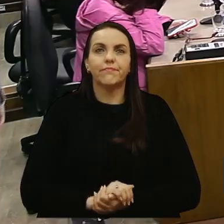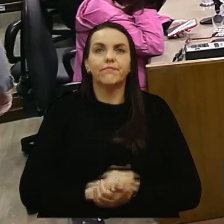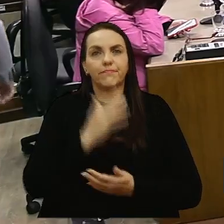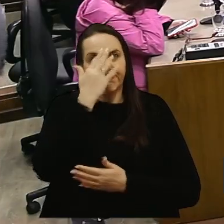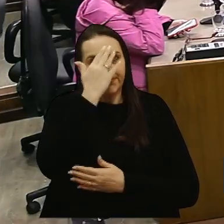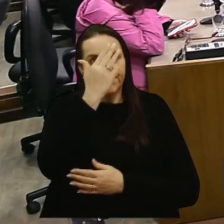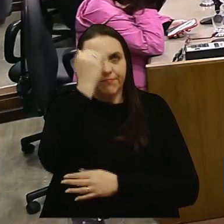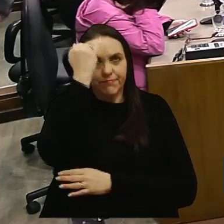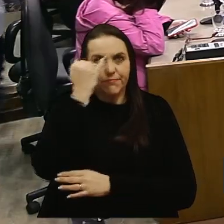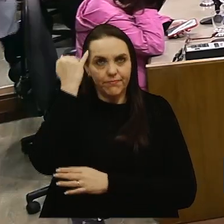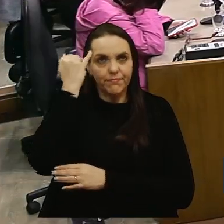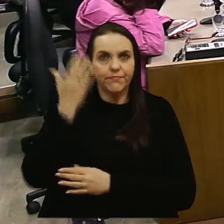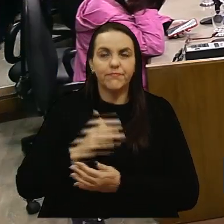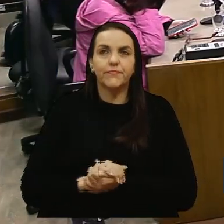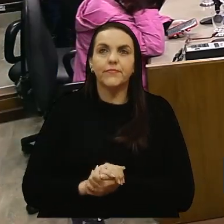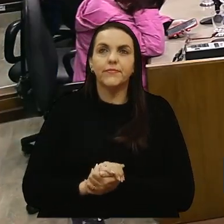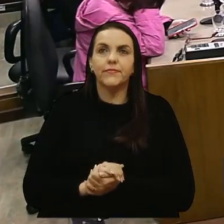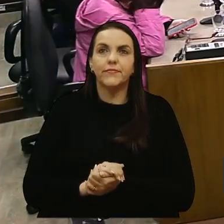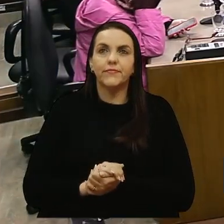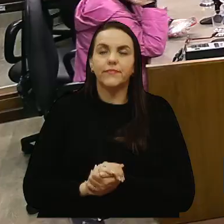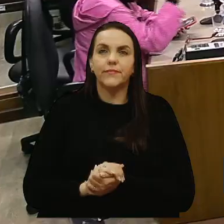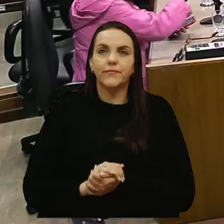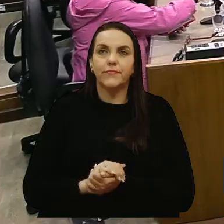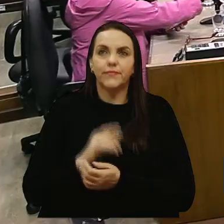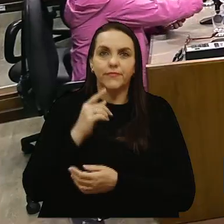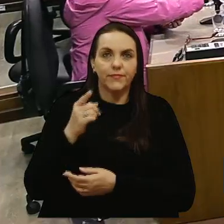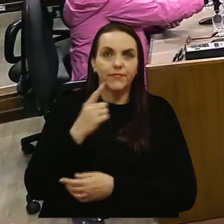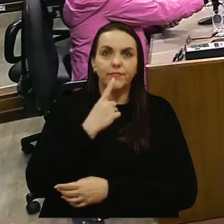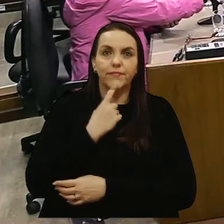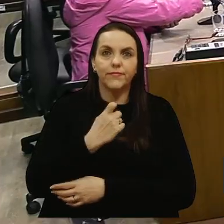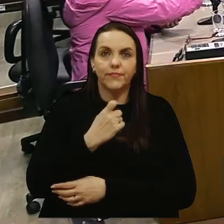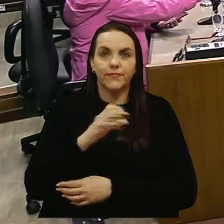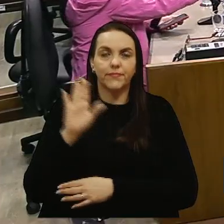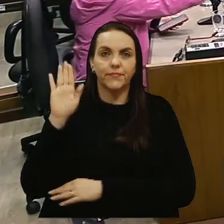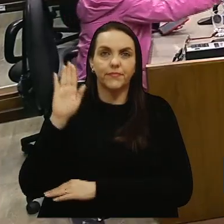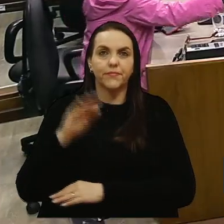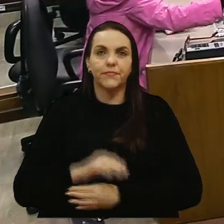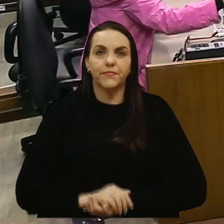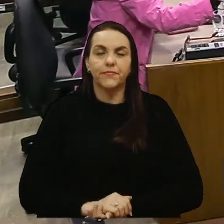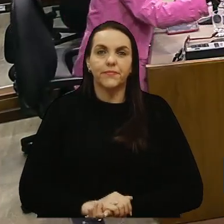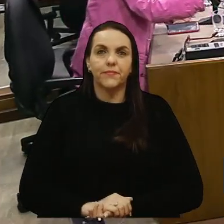vereador D'Ambrosio. Com a palavra, a vereadora Rose Frigeri. Peço a palavra, senhor presidente.